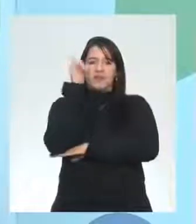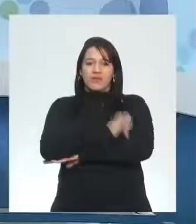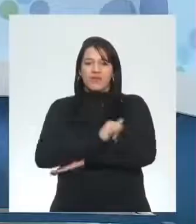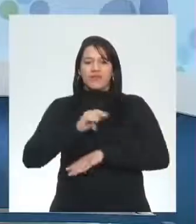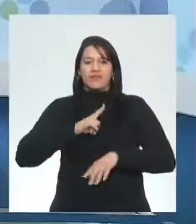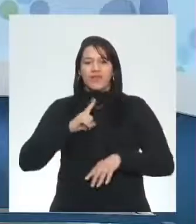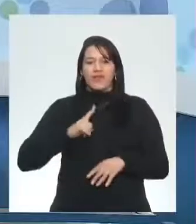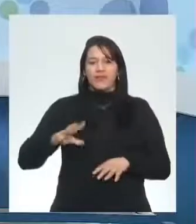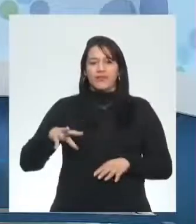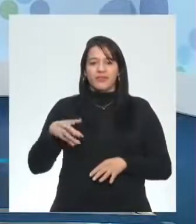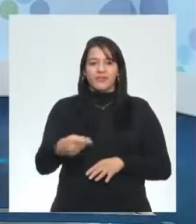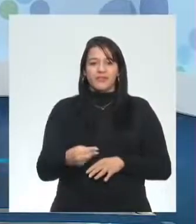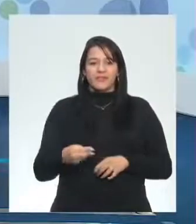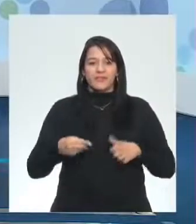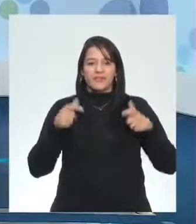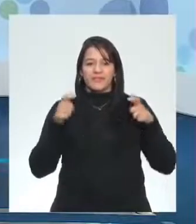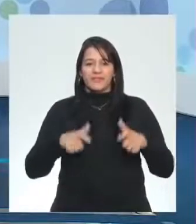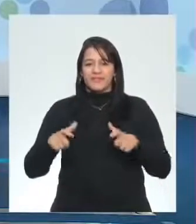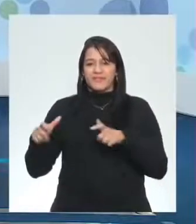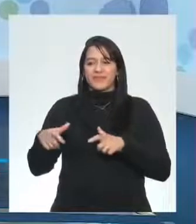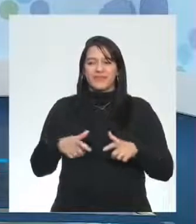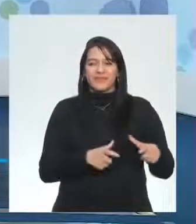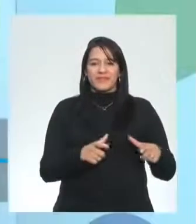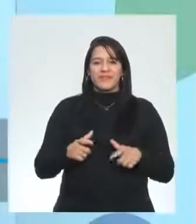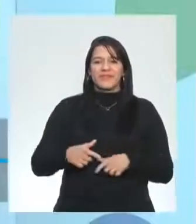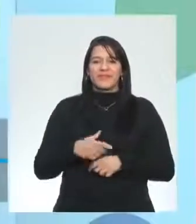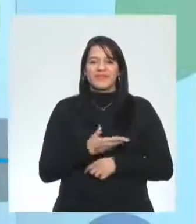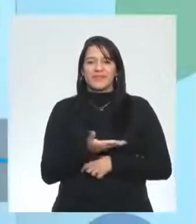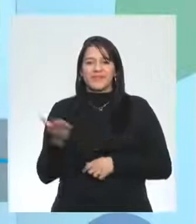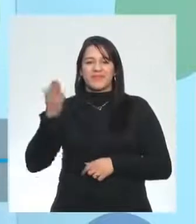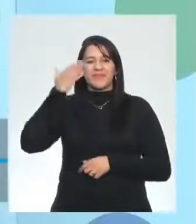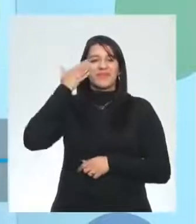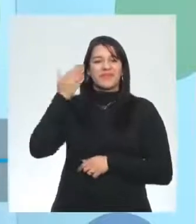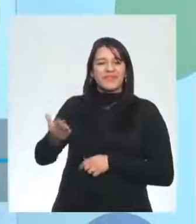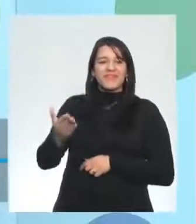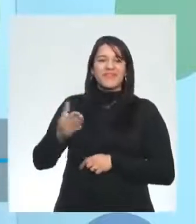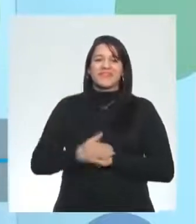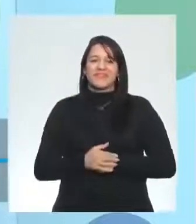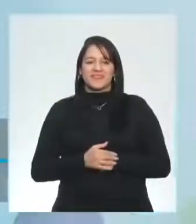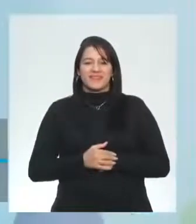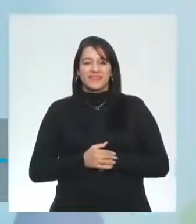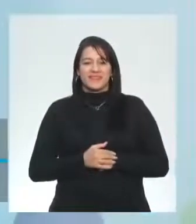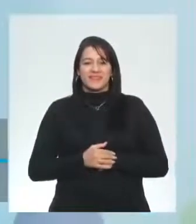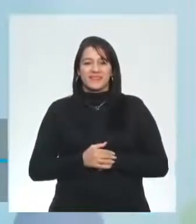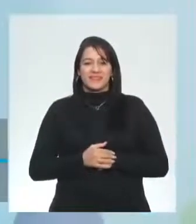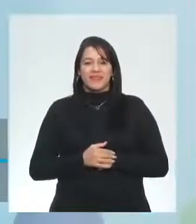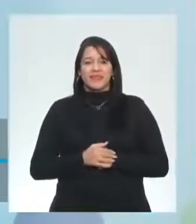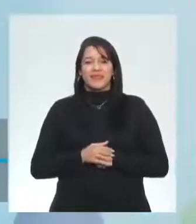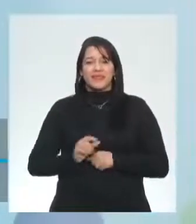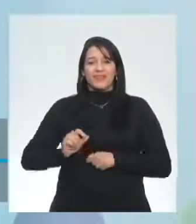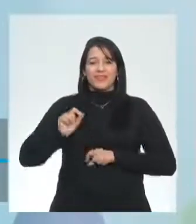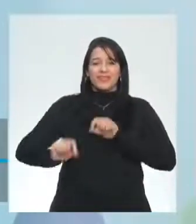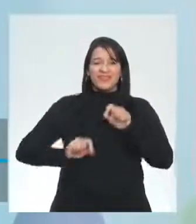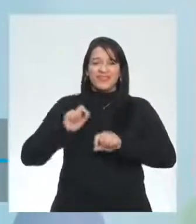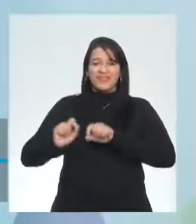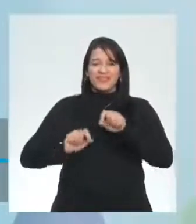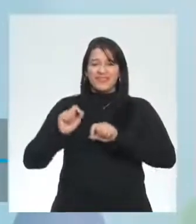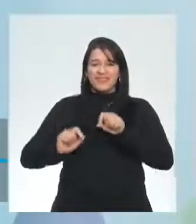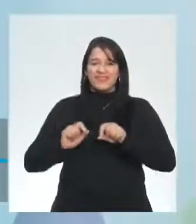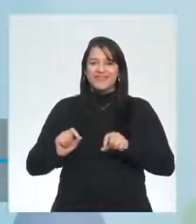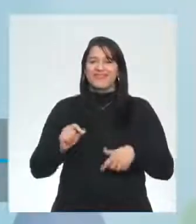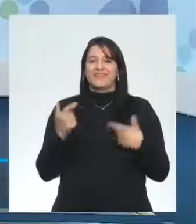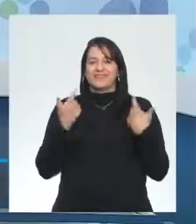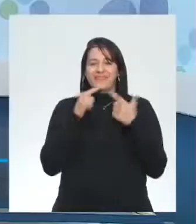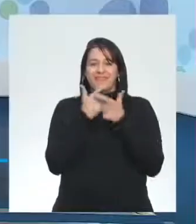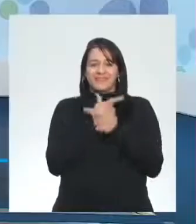professor de biologia aqui. É isso Pri. aí. Ô, Pri, pegar você, vou pegar aí. É isso aí,